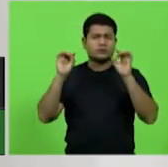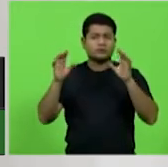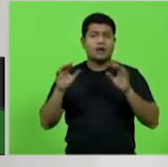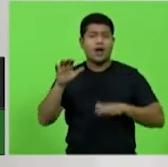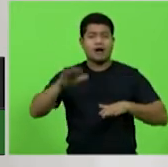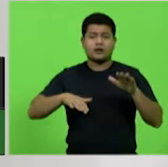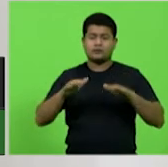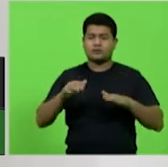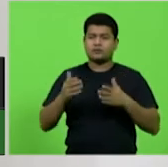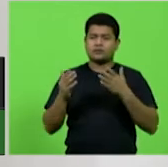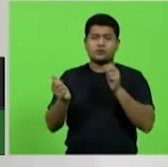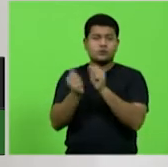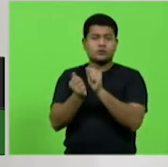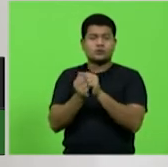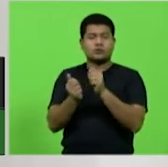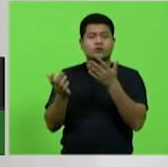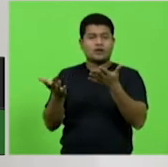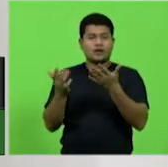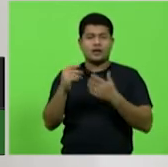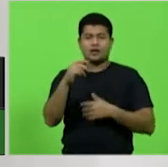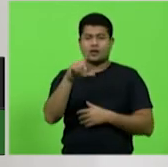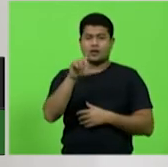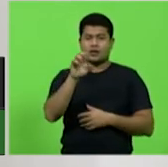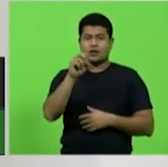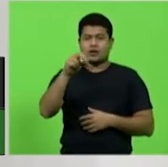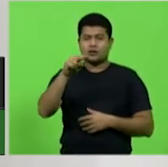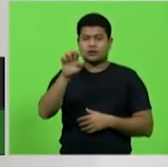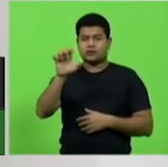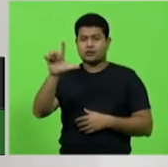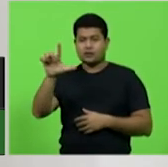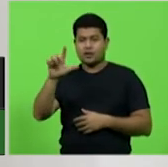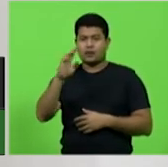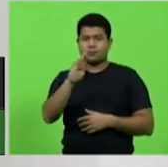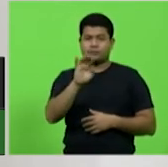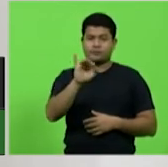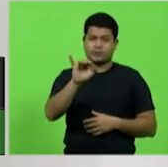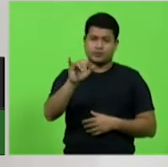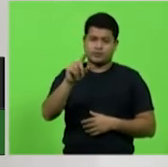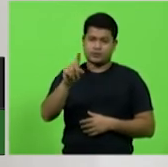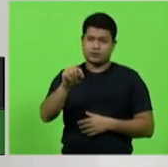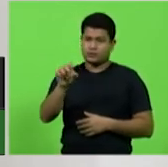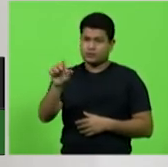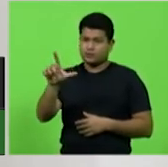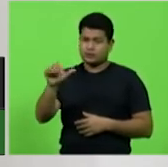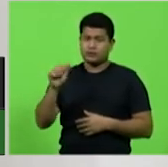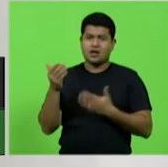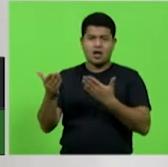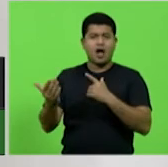Leonel Brizola, um homem que me ensinou muito sobre coragem e coerência.